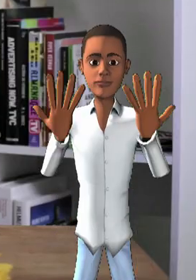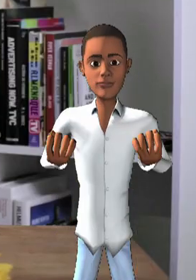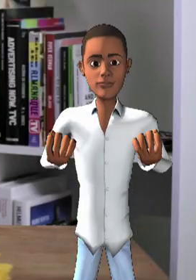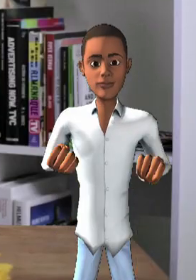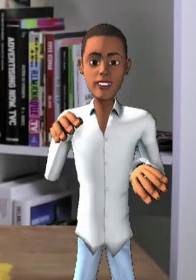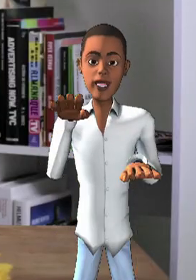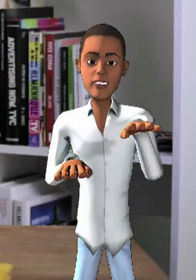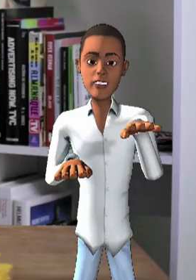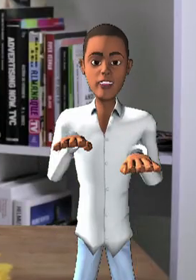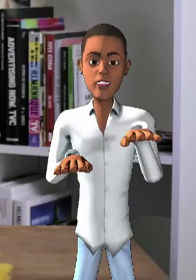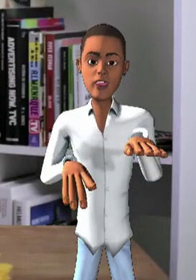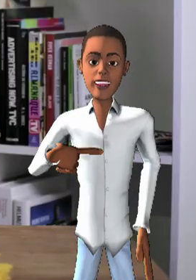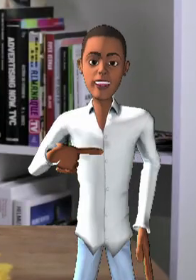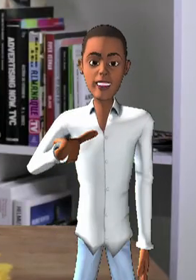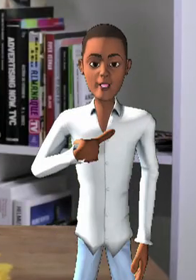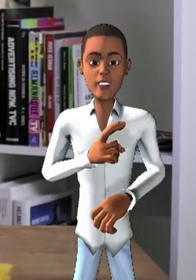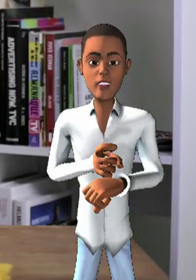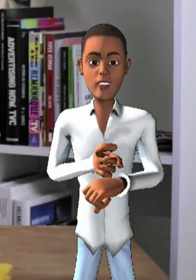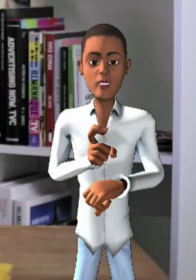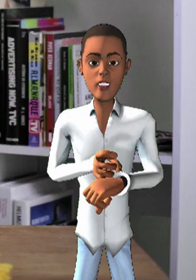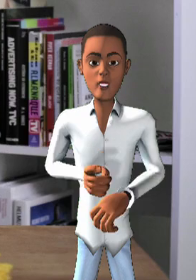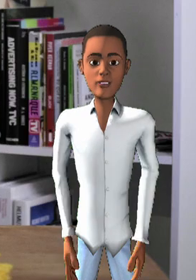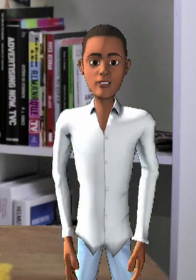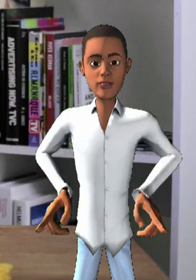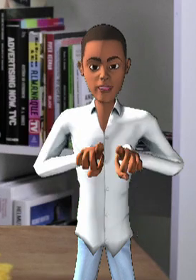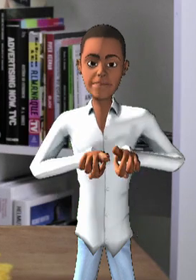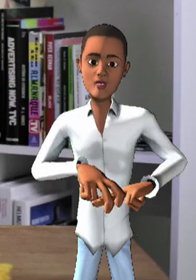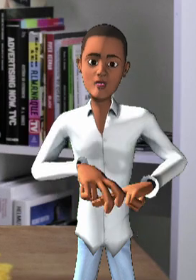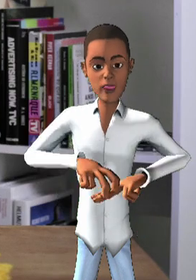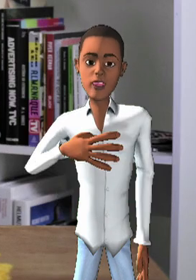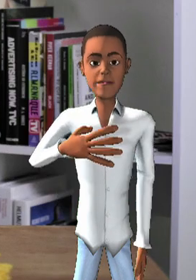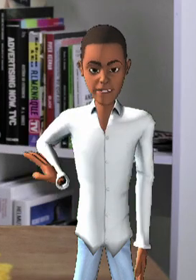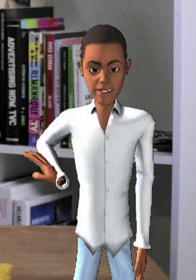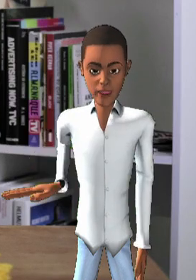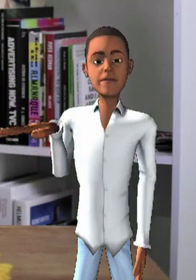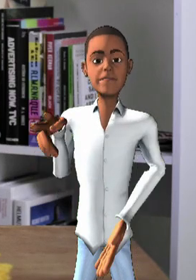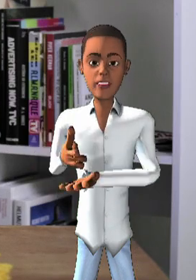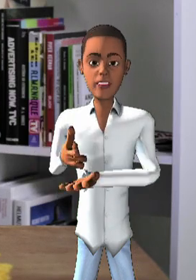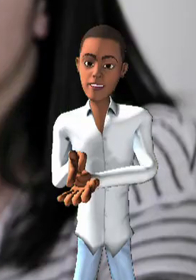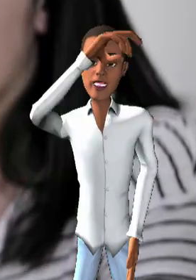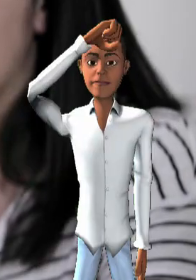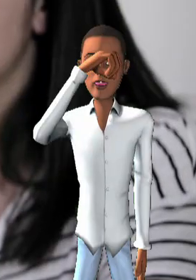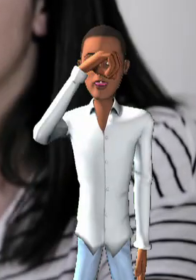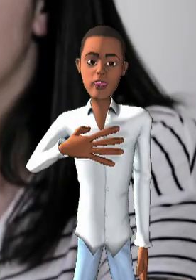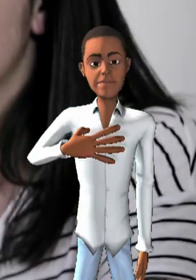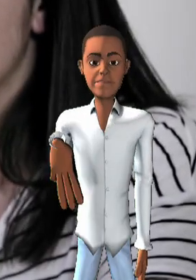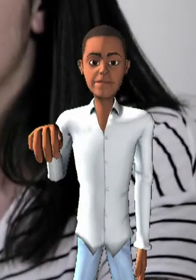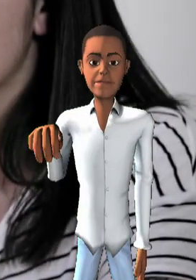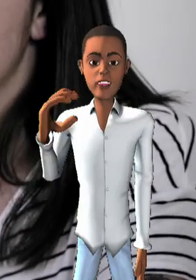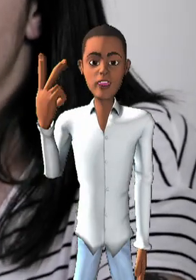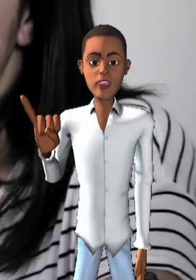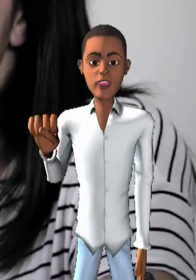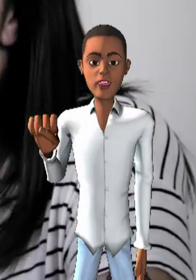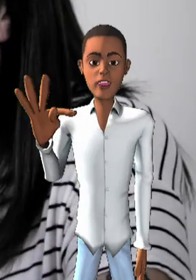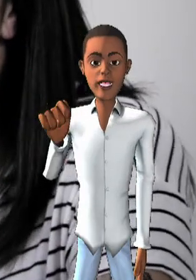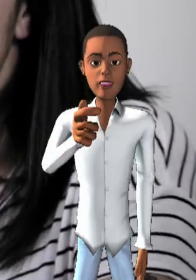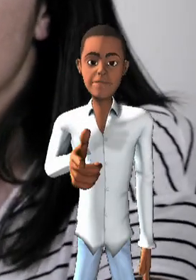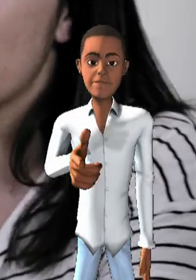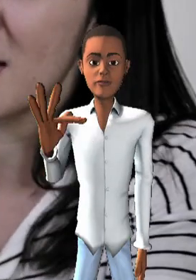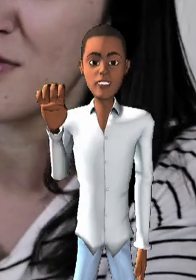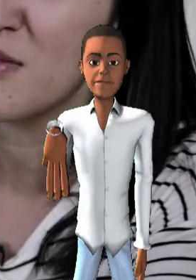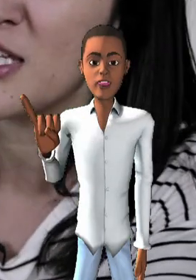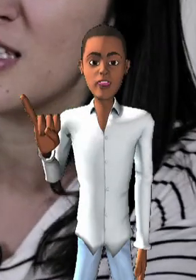Eu reconheço que eu tenho atitudes machistas. Eu acho que a gente, até da forma que a gente foi criado, a gente é muito mais... Maria